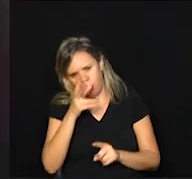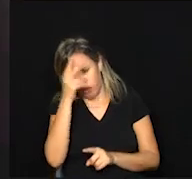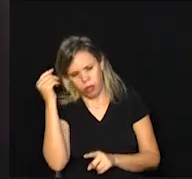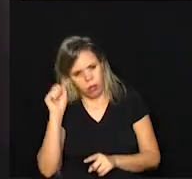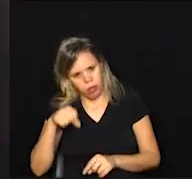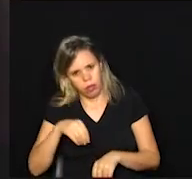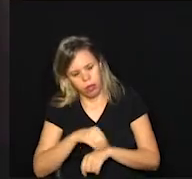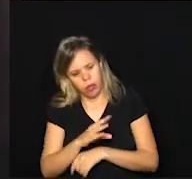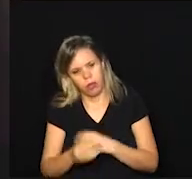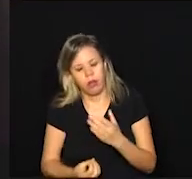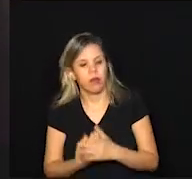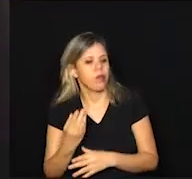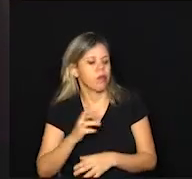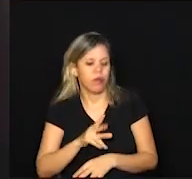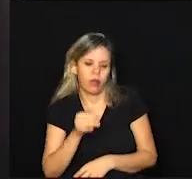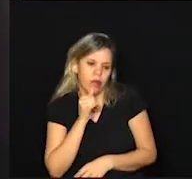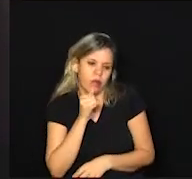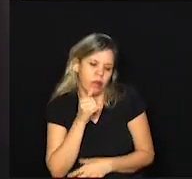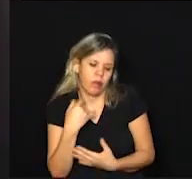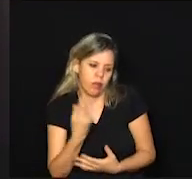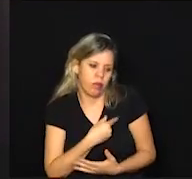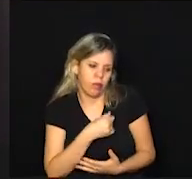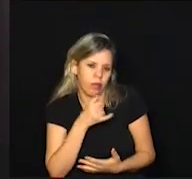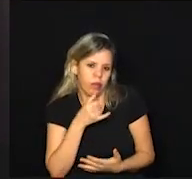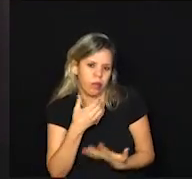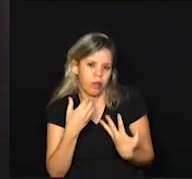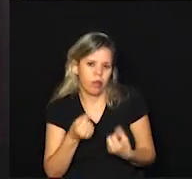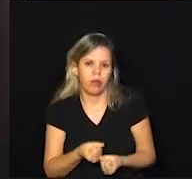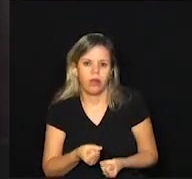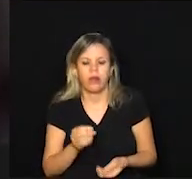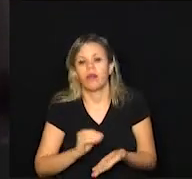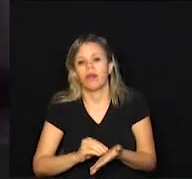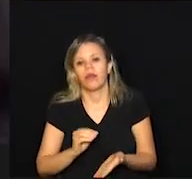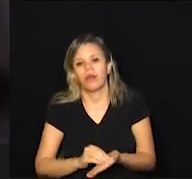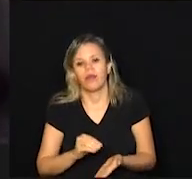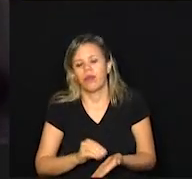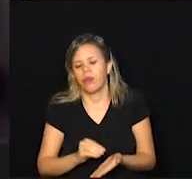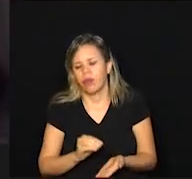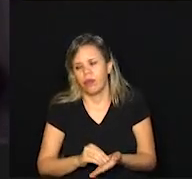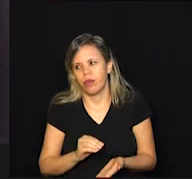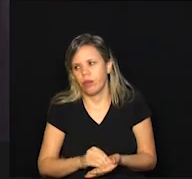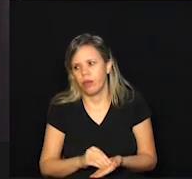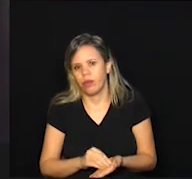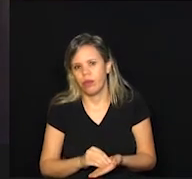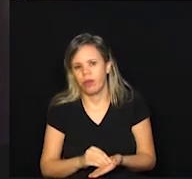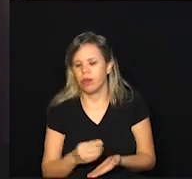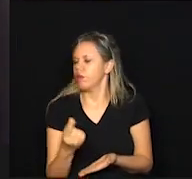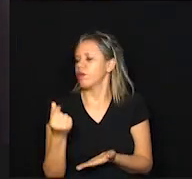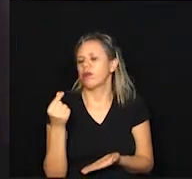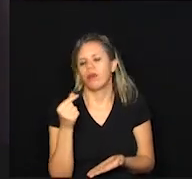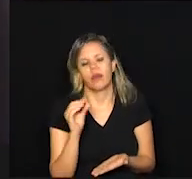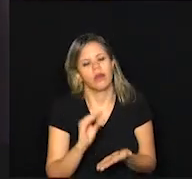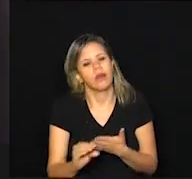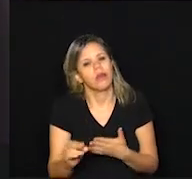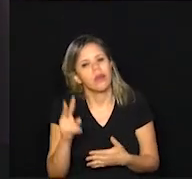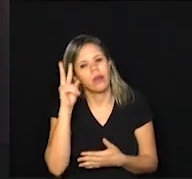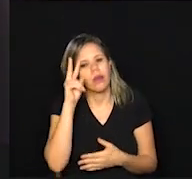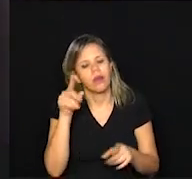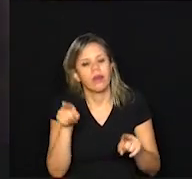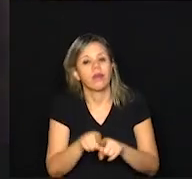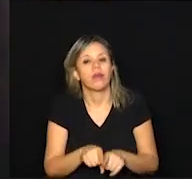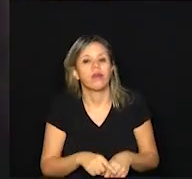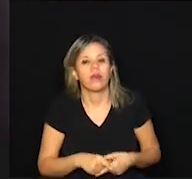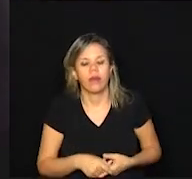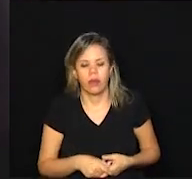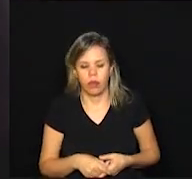poder público para que se realize não não dá para justificar essa ausência de desse financiamento e lembrando também